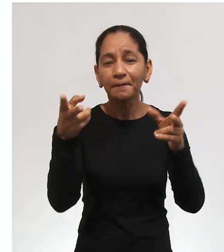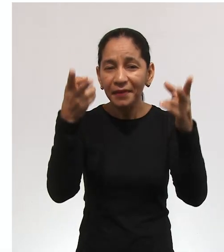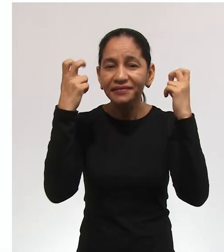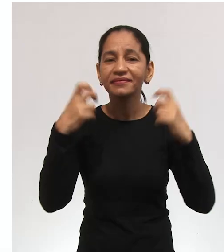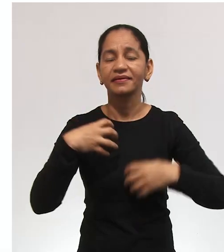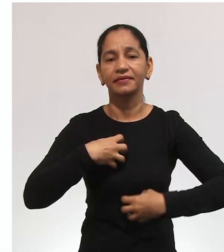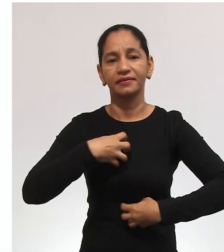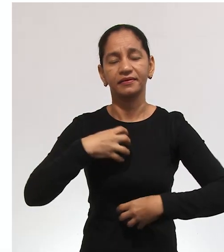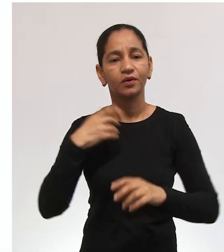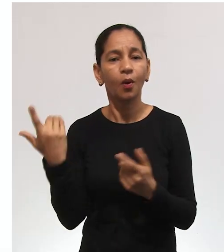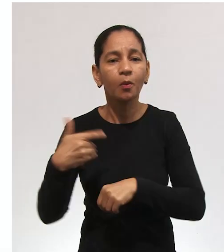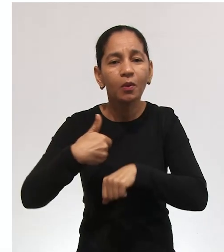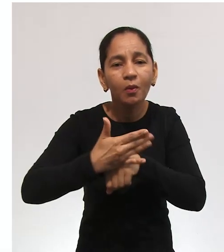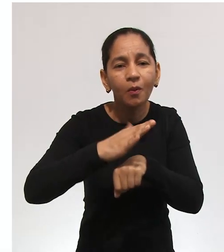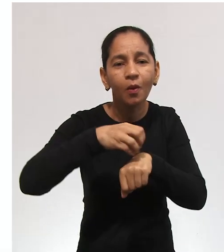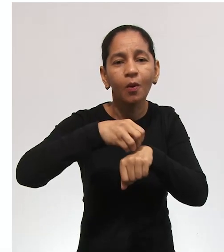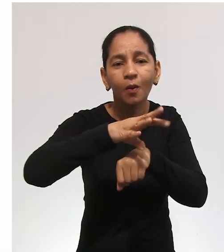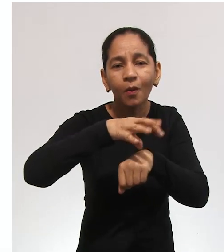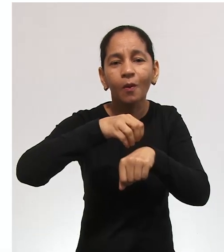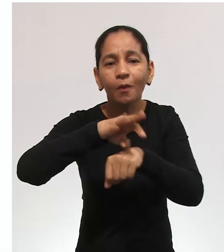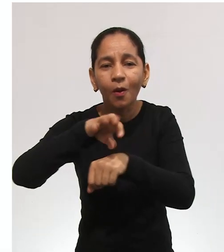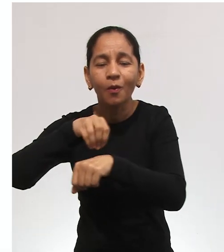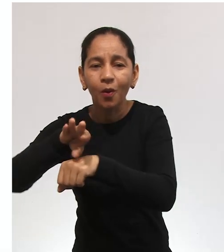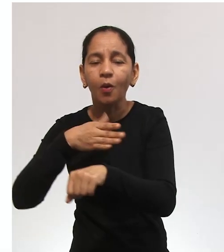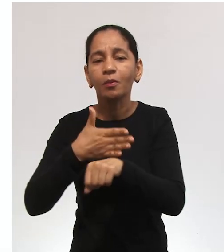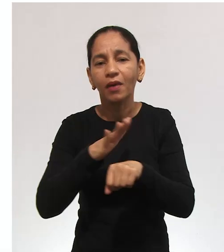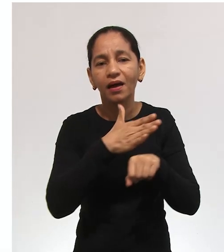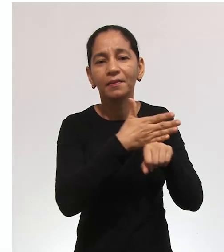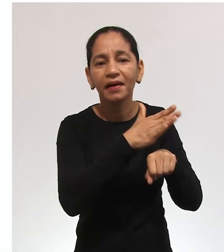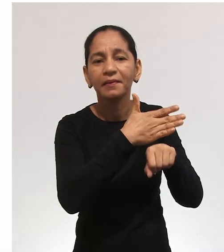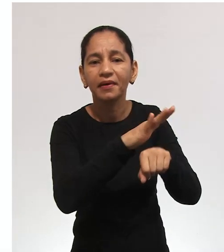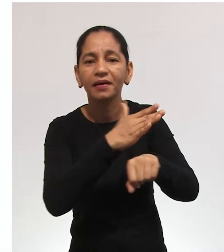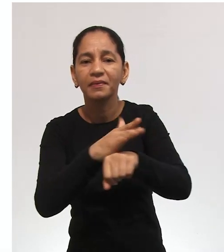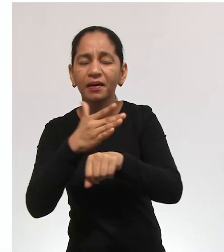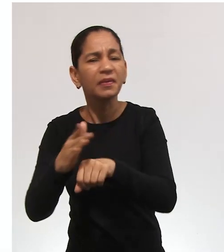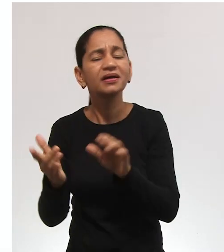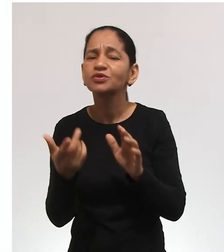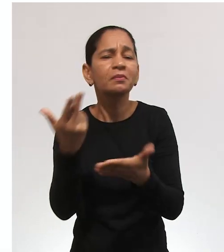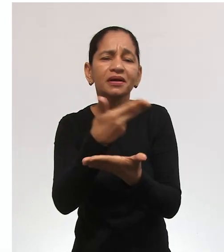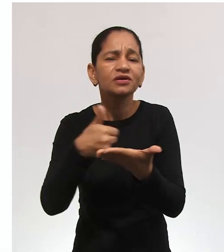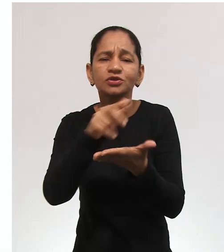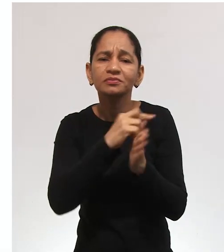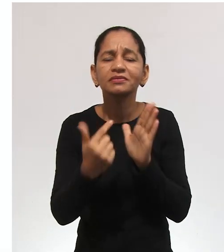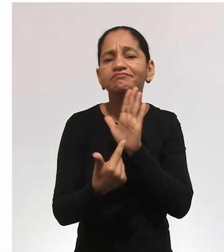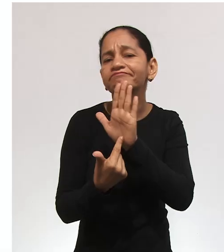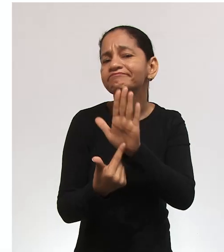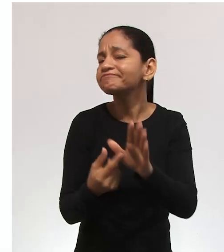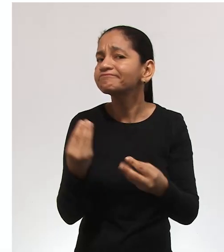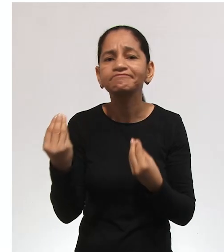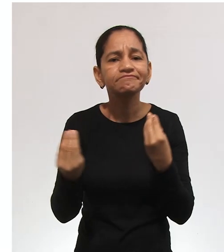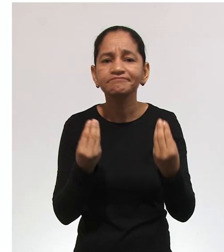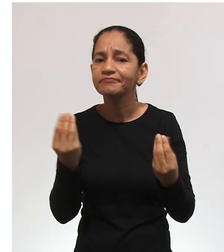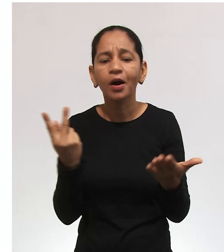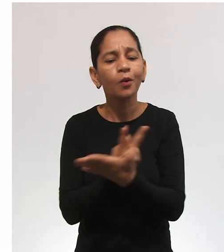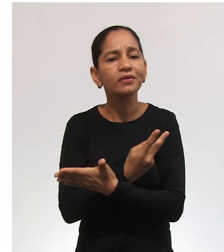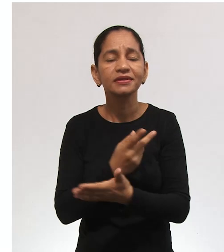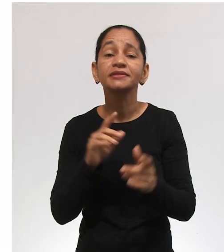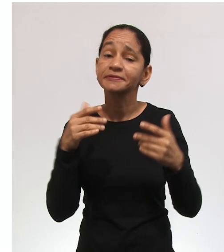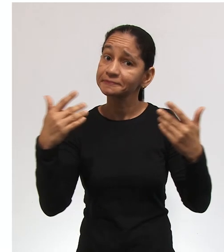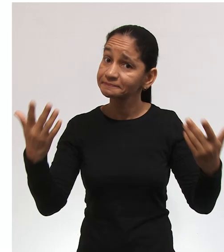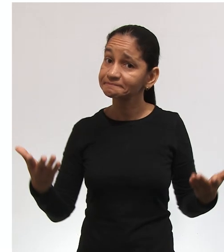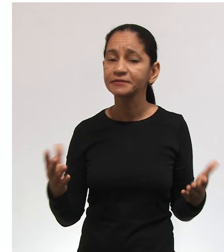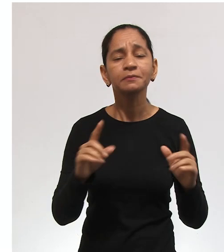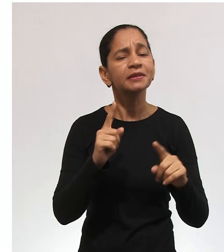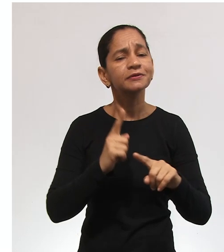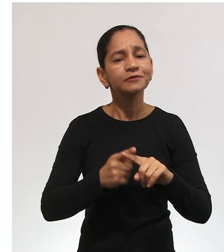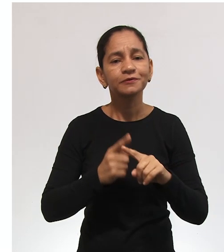dos mestres, né, dos aprendizes, eh, apenas para ilustrar como era esse modo de produção. Bom, como é